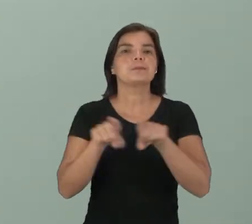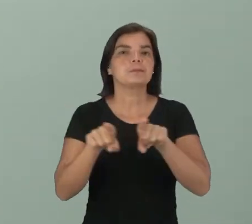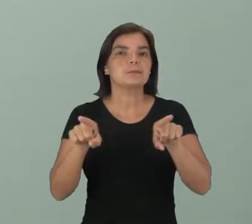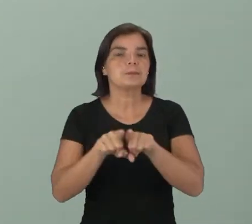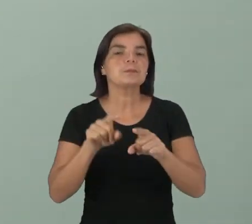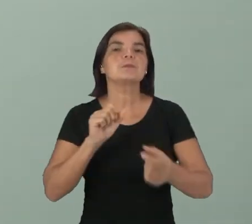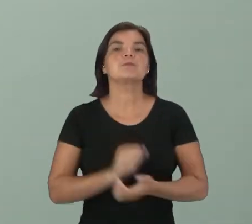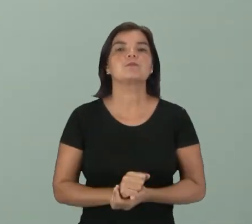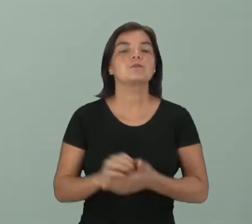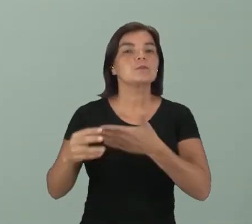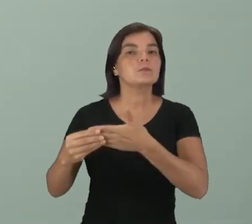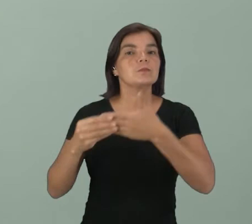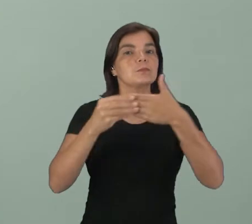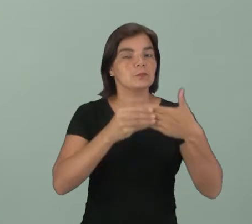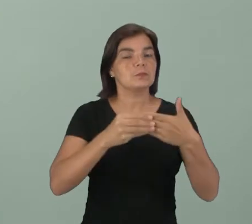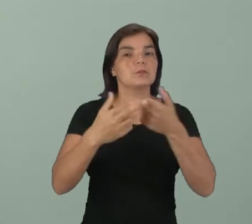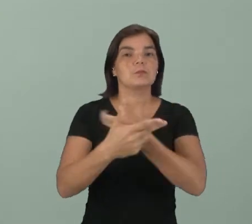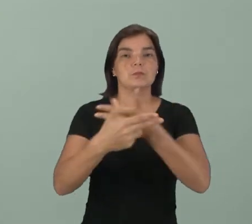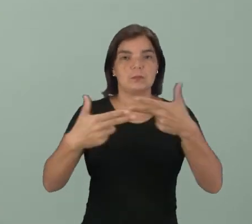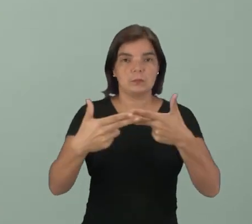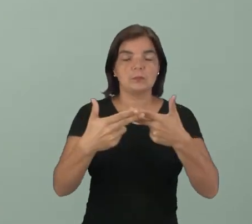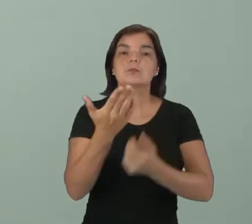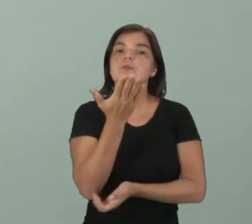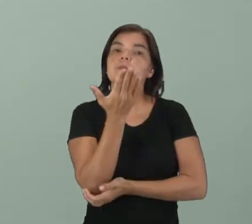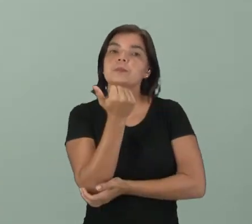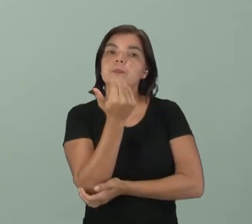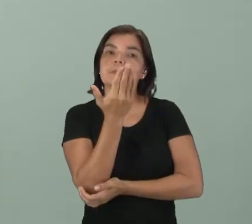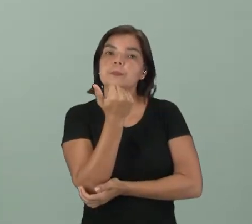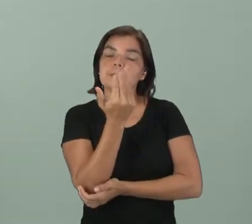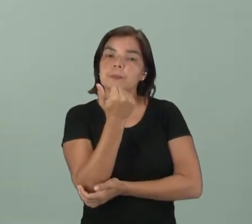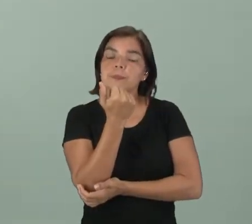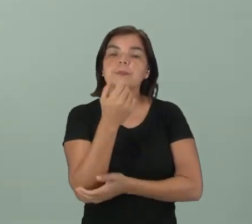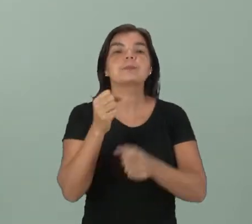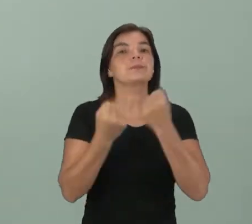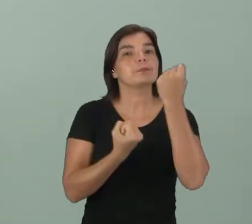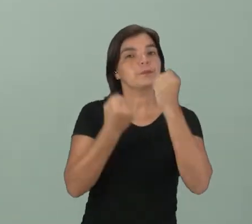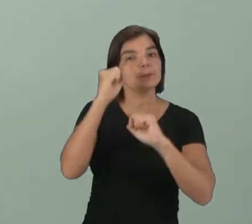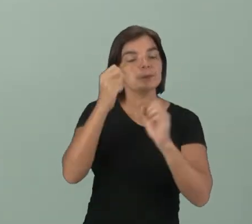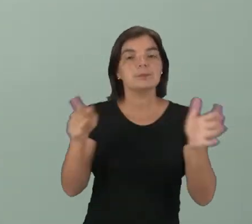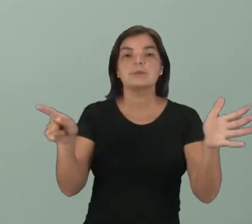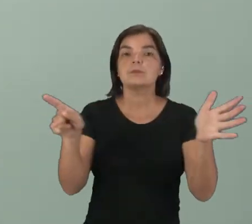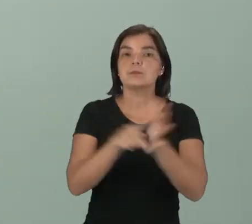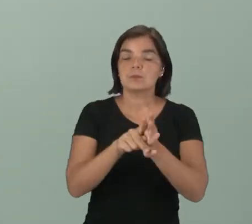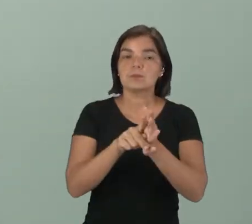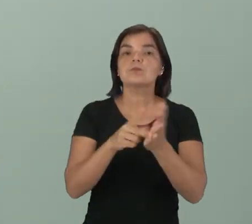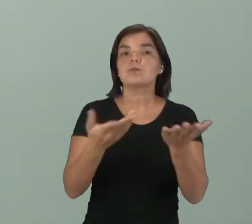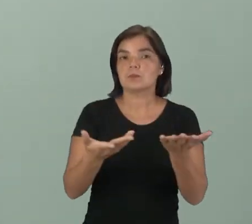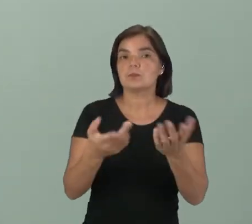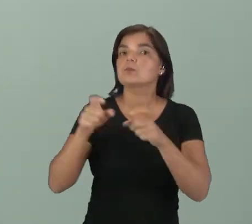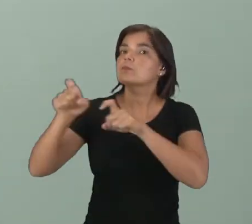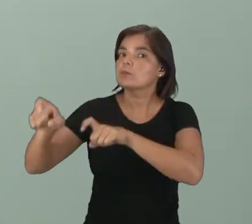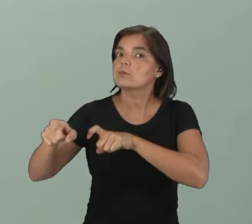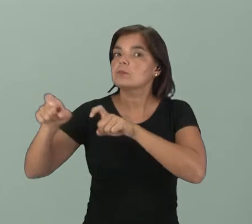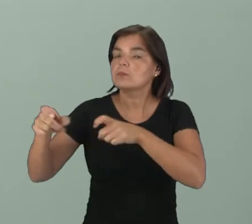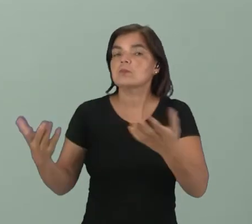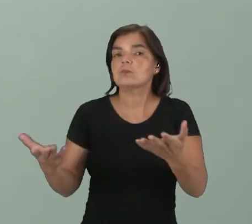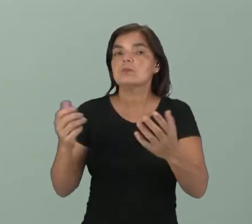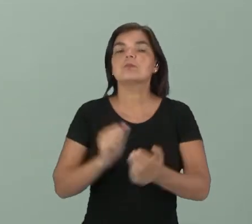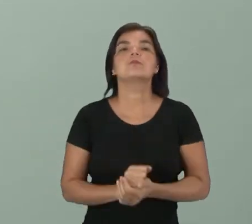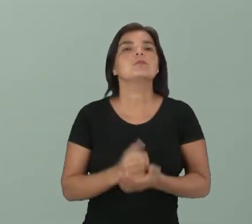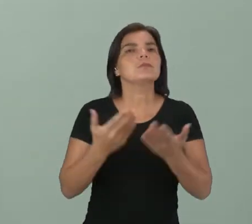como também para levar produtos alimentícios industrializados para própria para o próprio campo